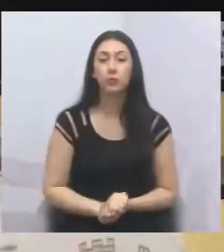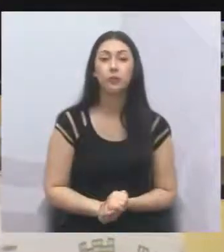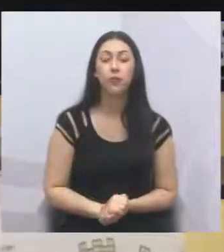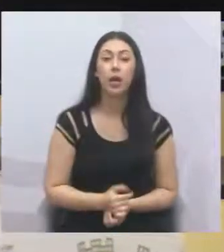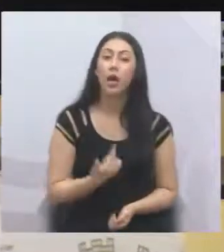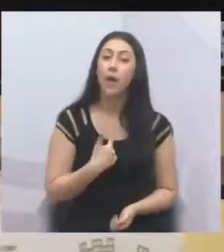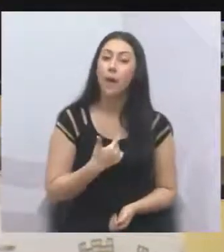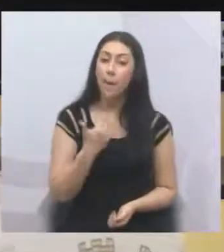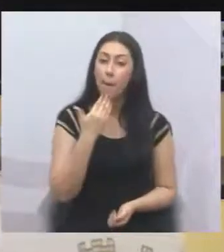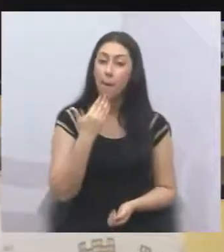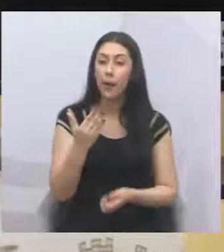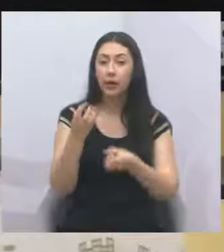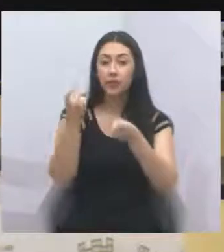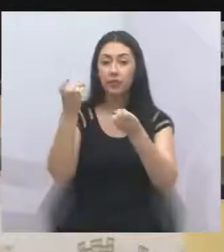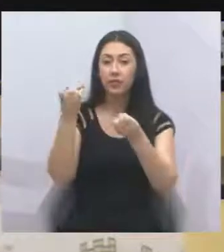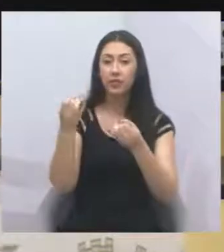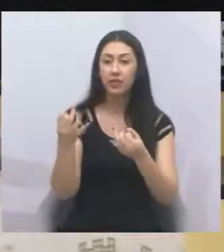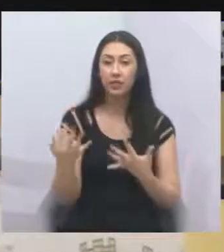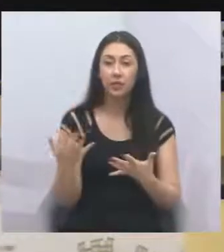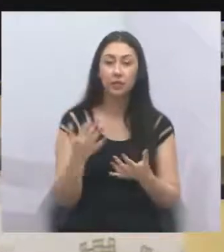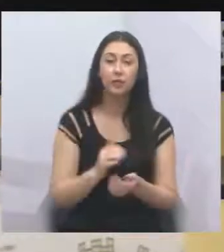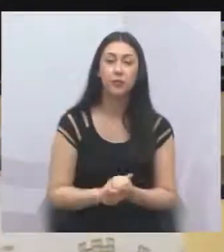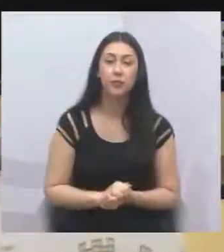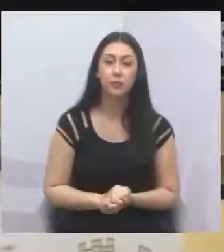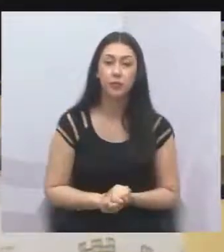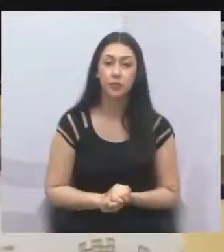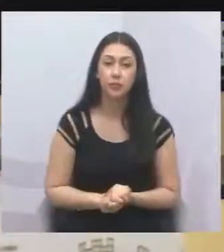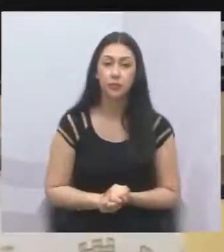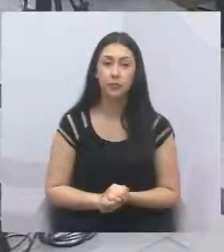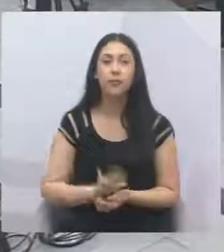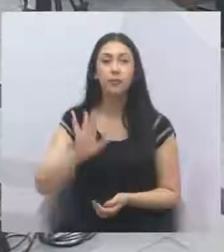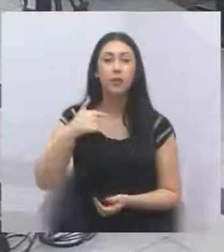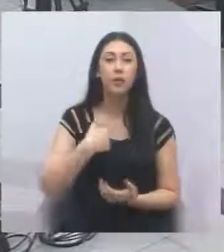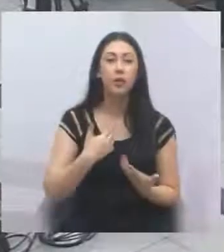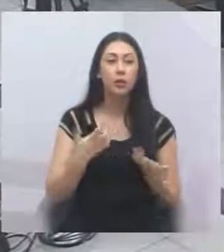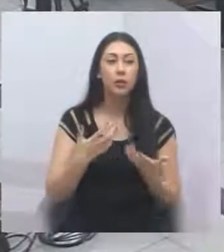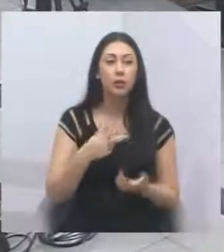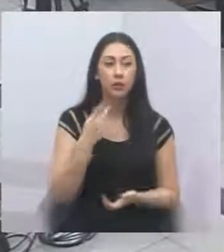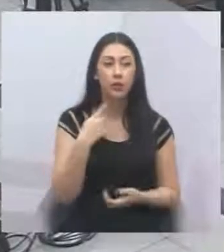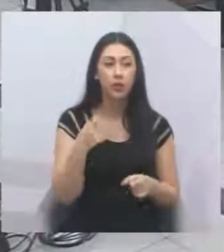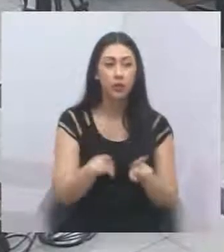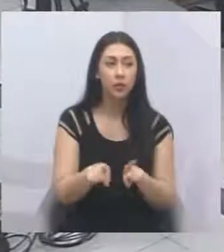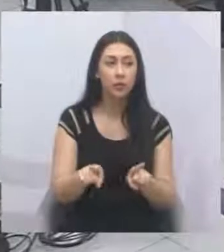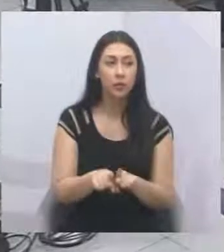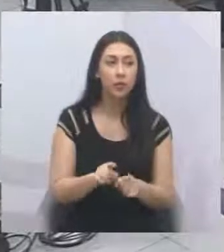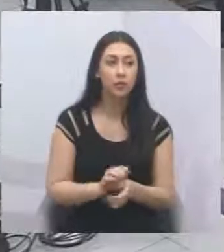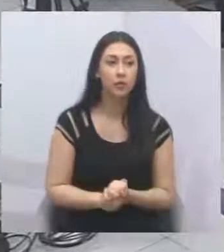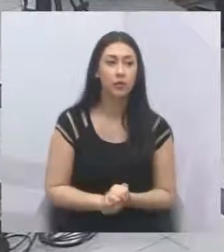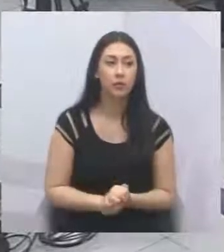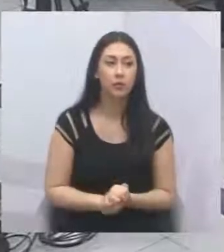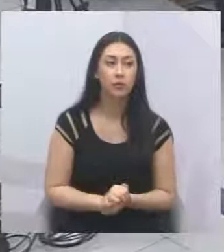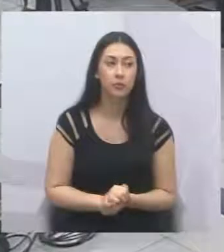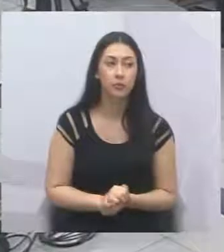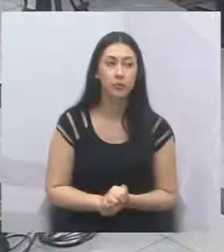aí o pedido para apreciação dos vereadores. Quero comentar também e dizer...